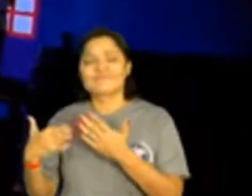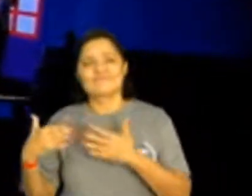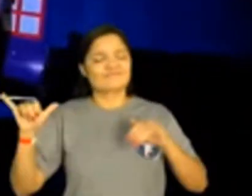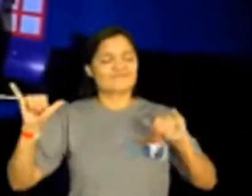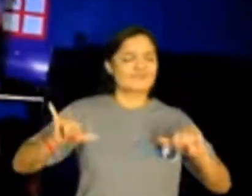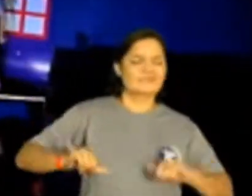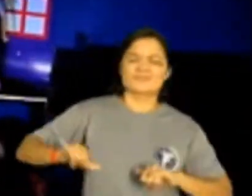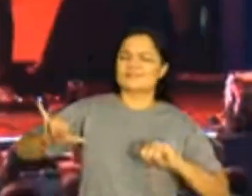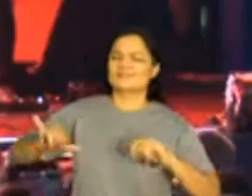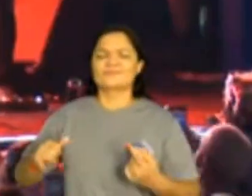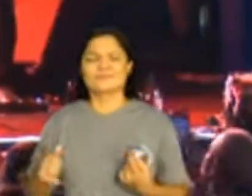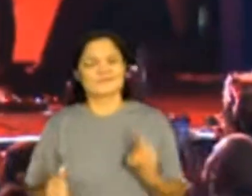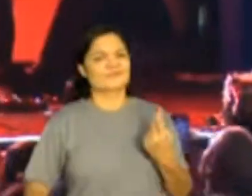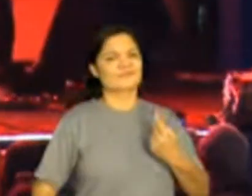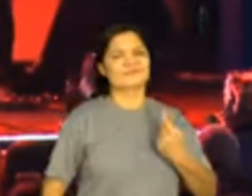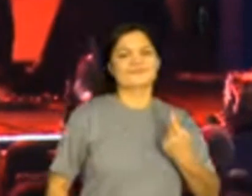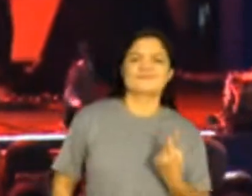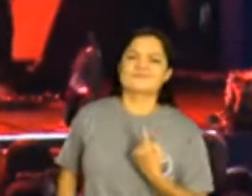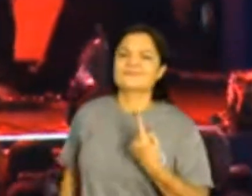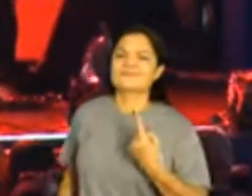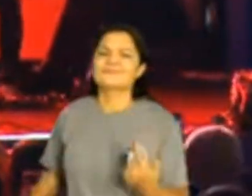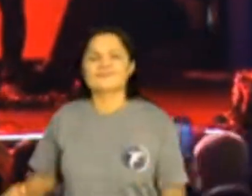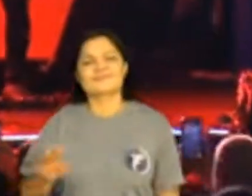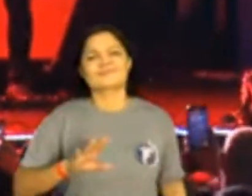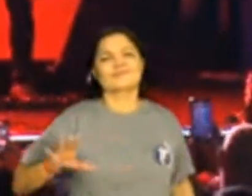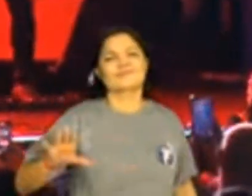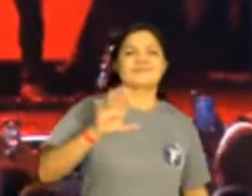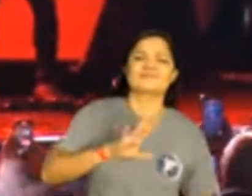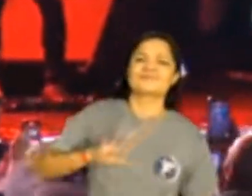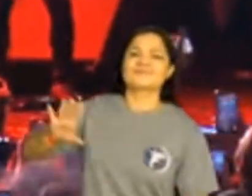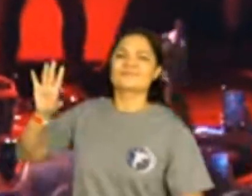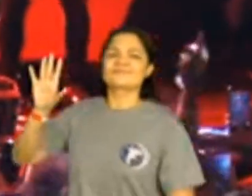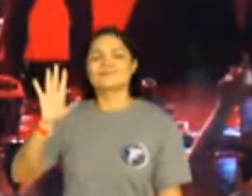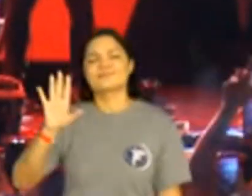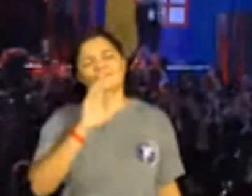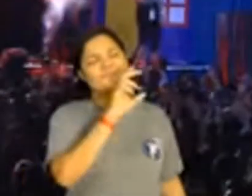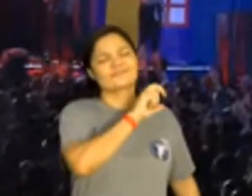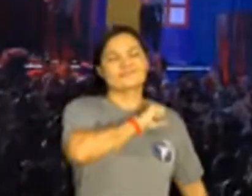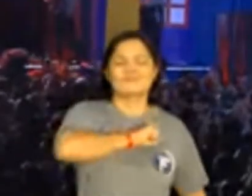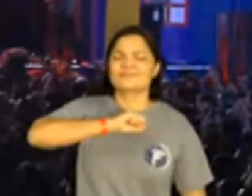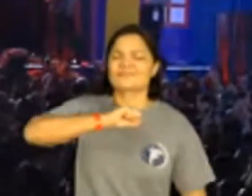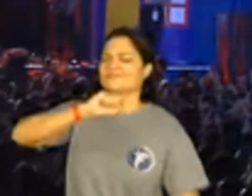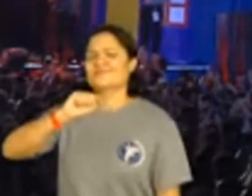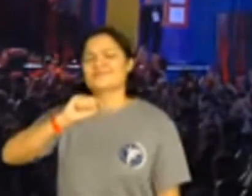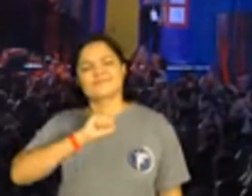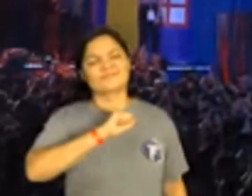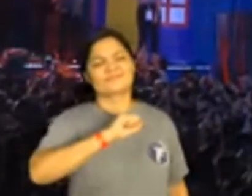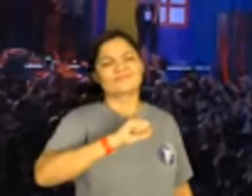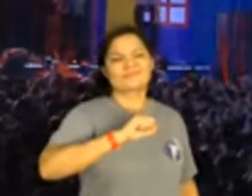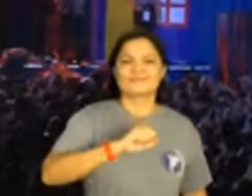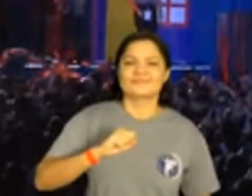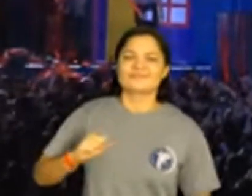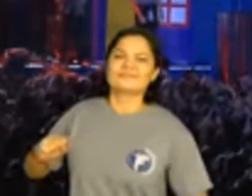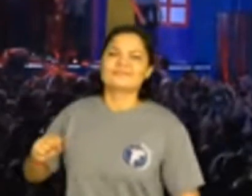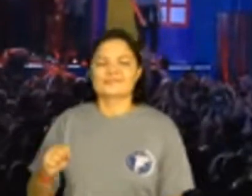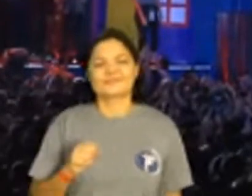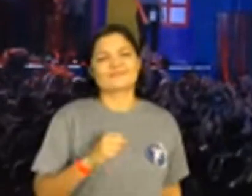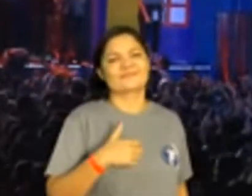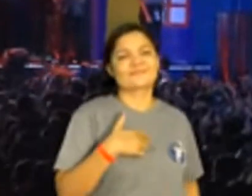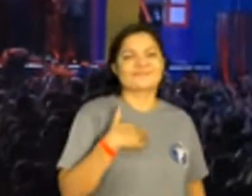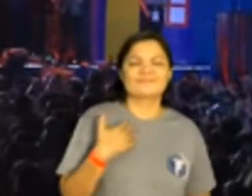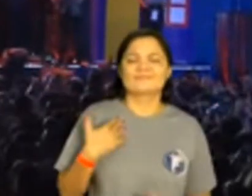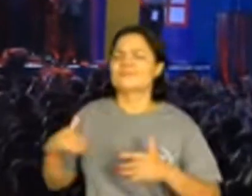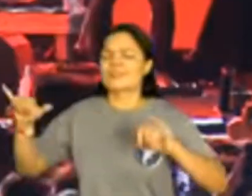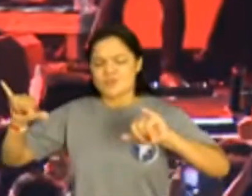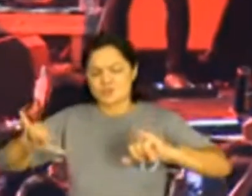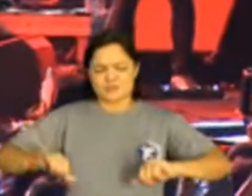meu caso de amor. E sei que fui errado em te fazer